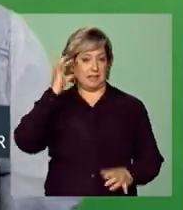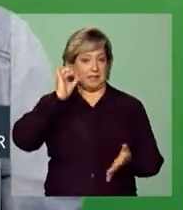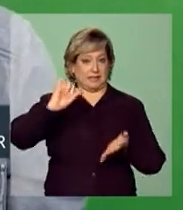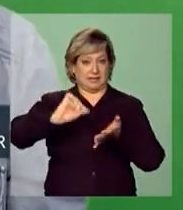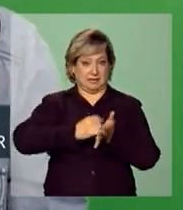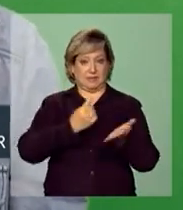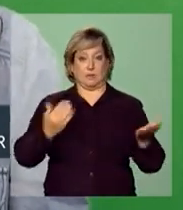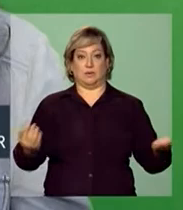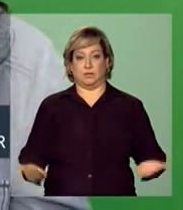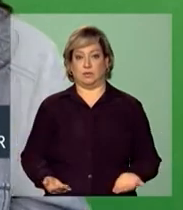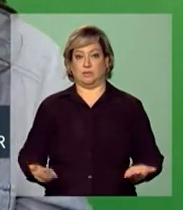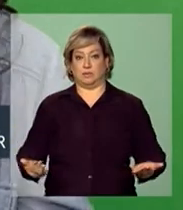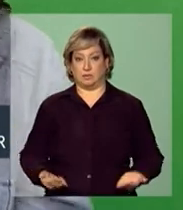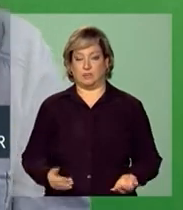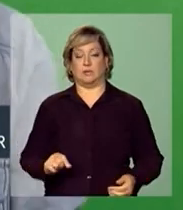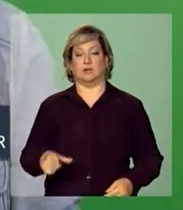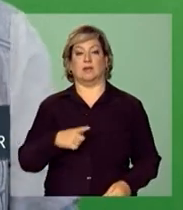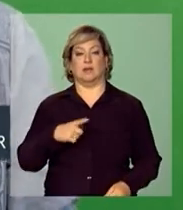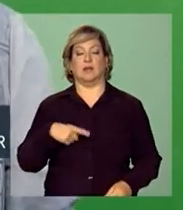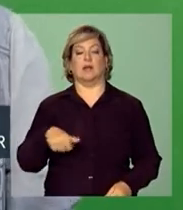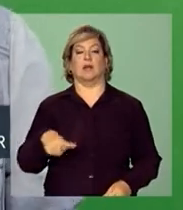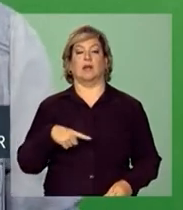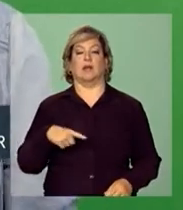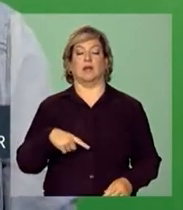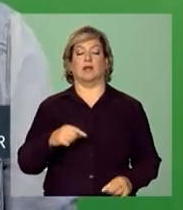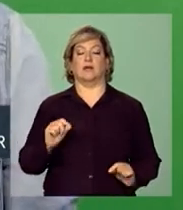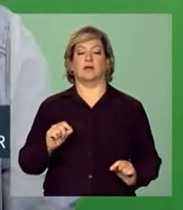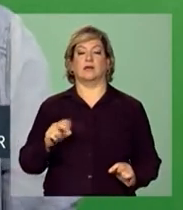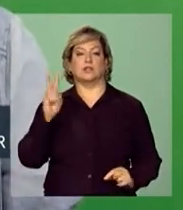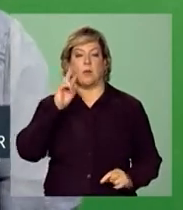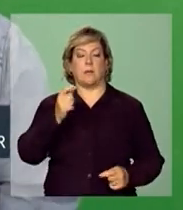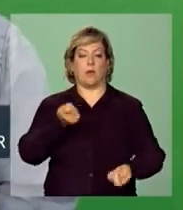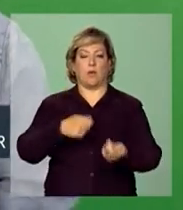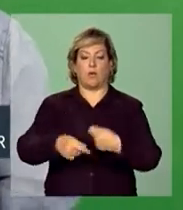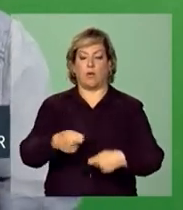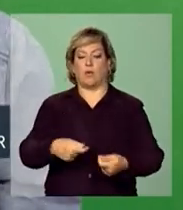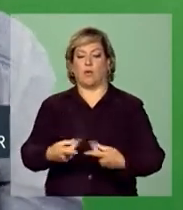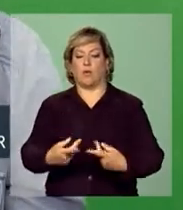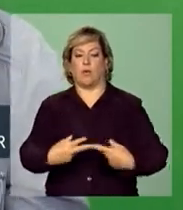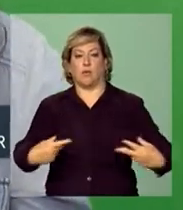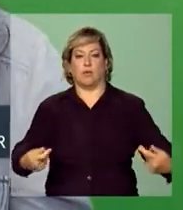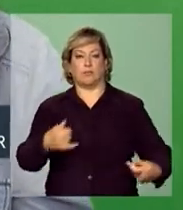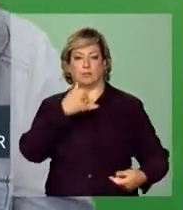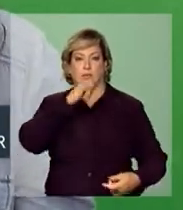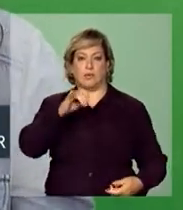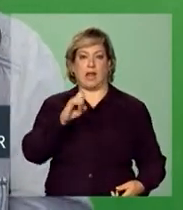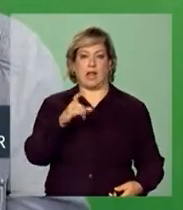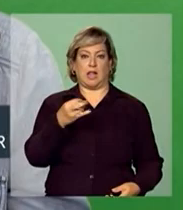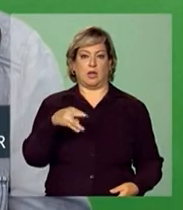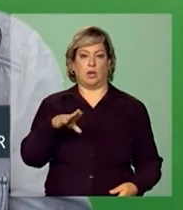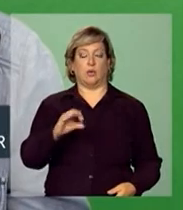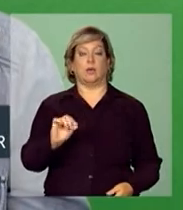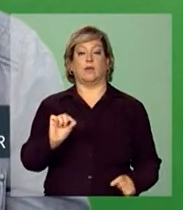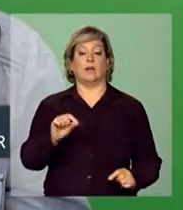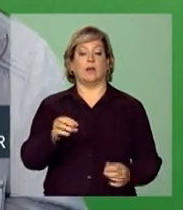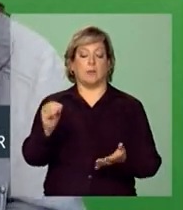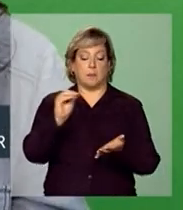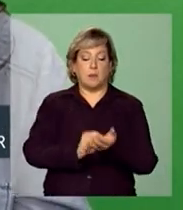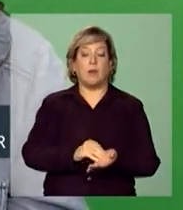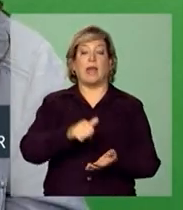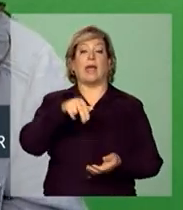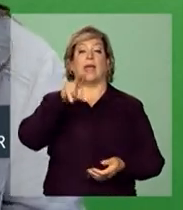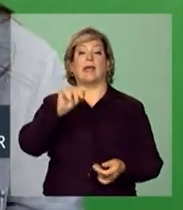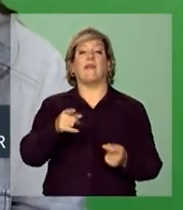a questão do Comércio eletrônico é obrigar a constar quem tá vendendo no site e